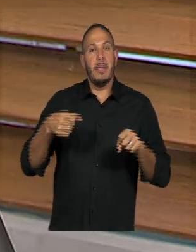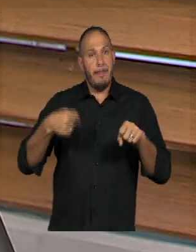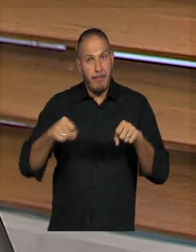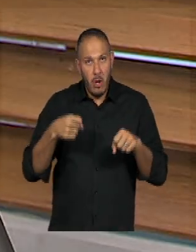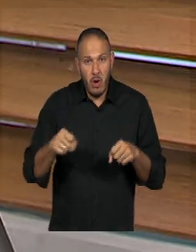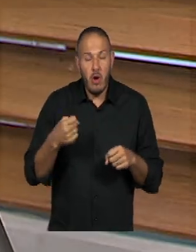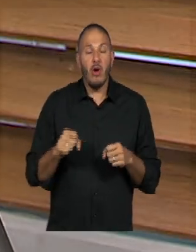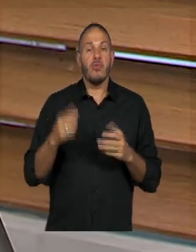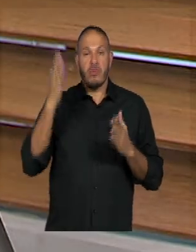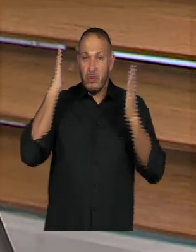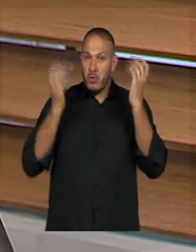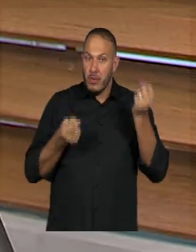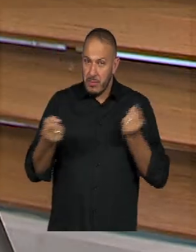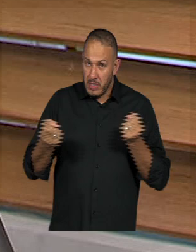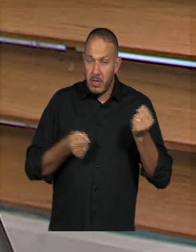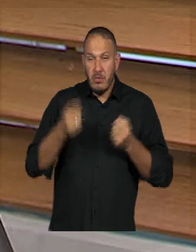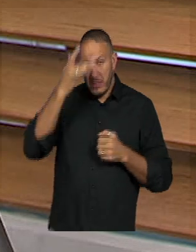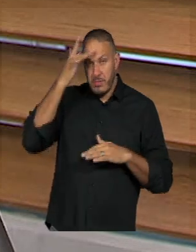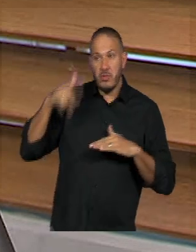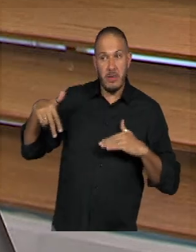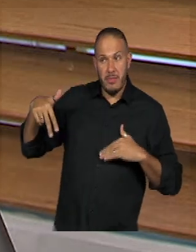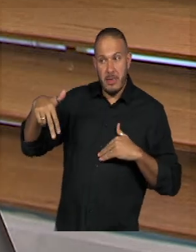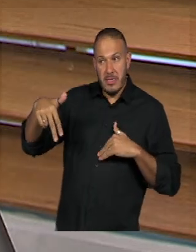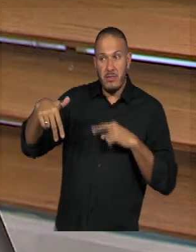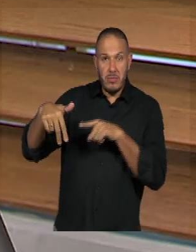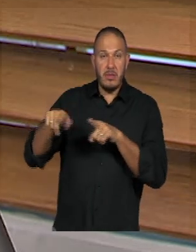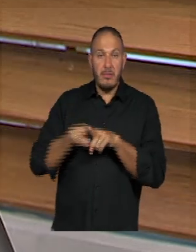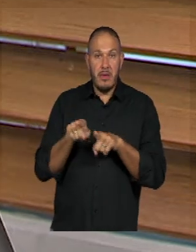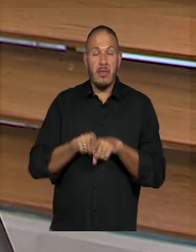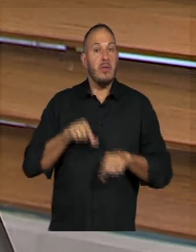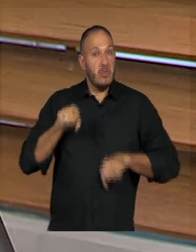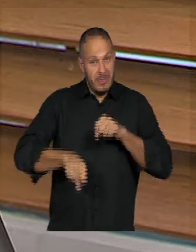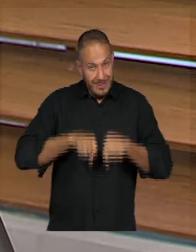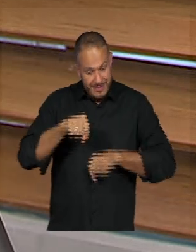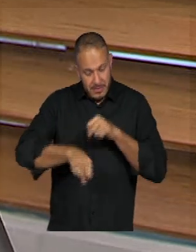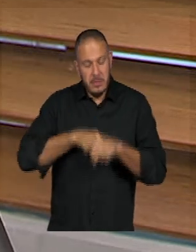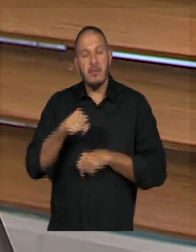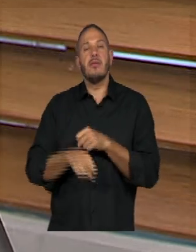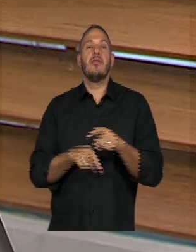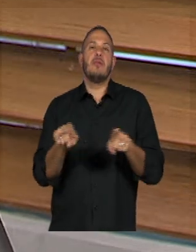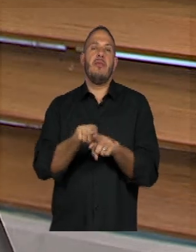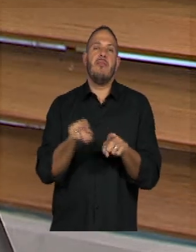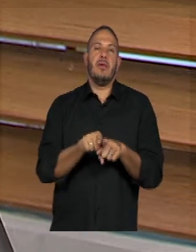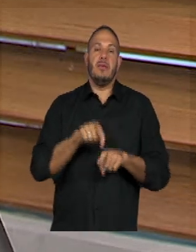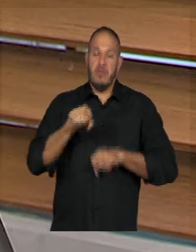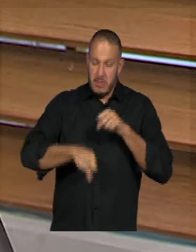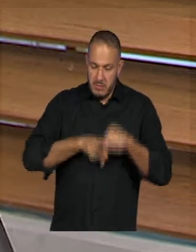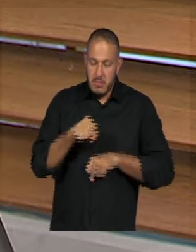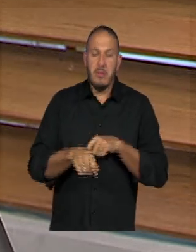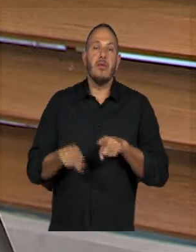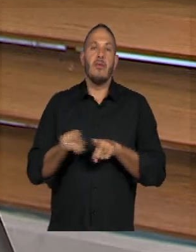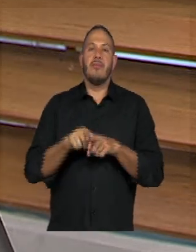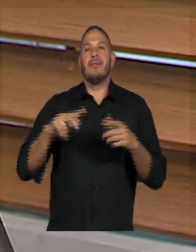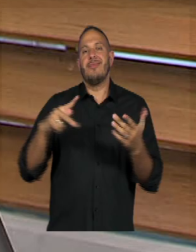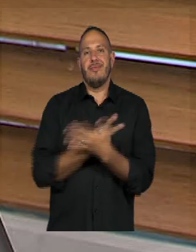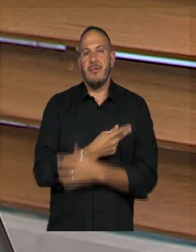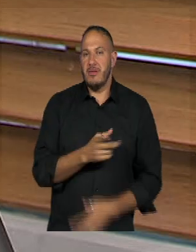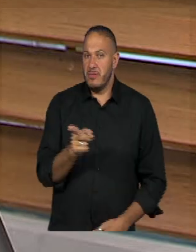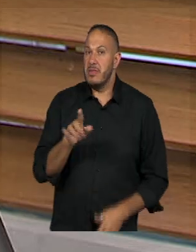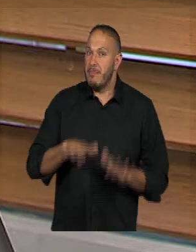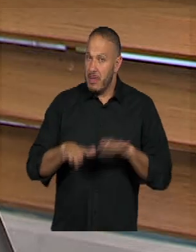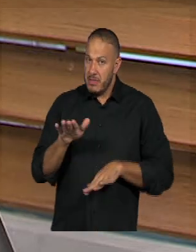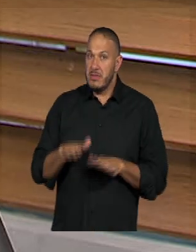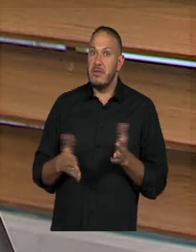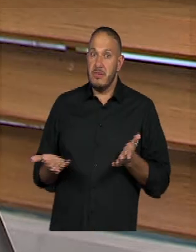o caminhão, o pedestre também. O ciclista também. O ciclista também responde. Sim. E a gente,